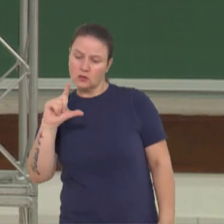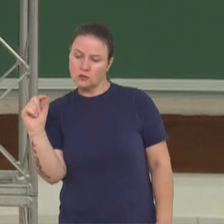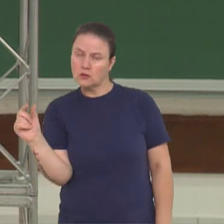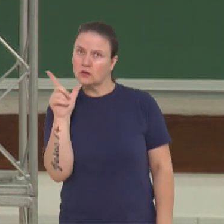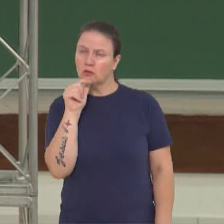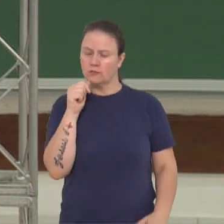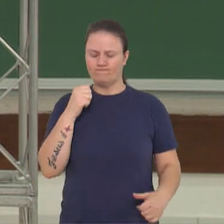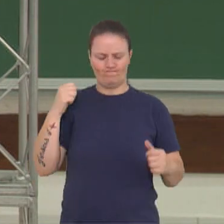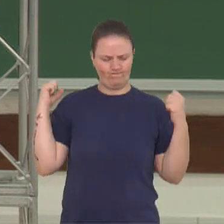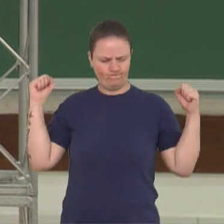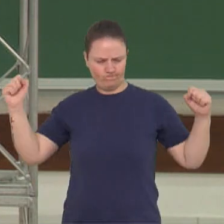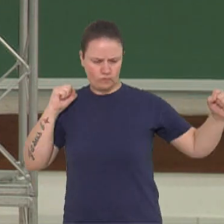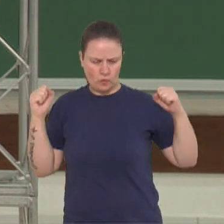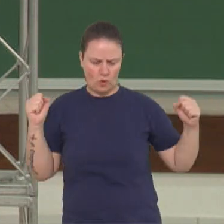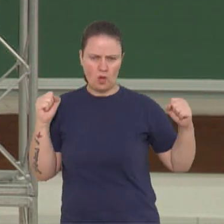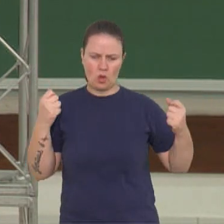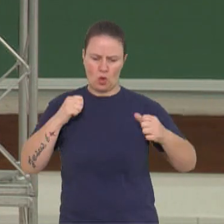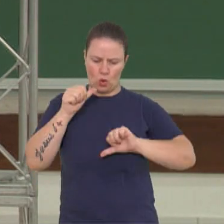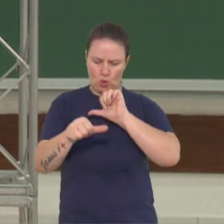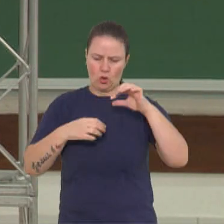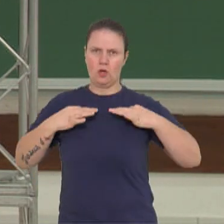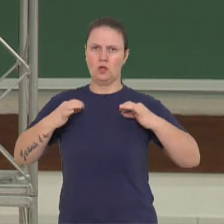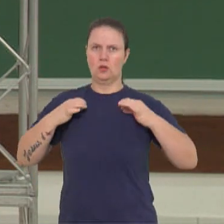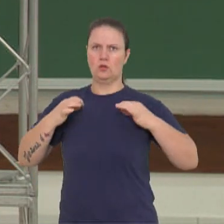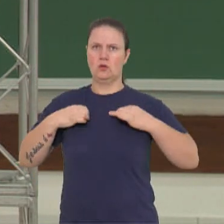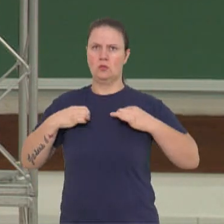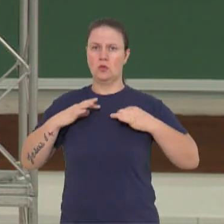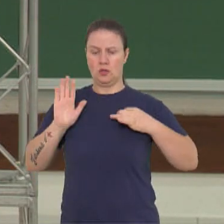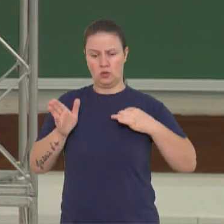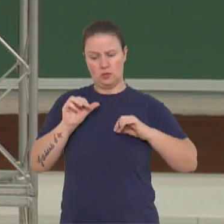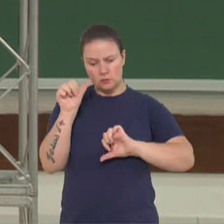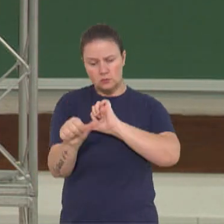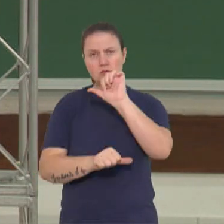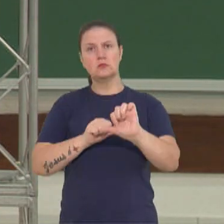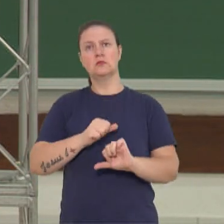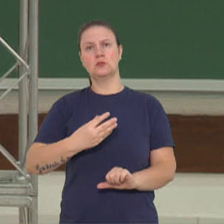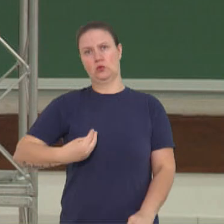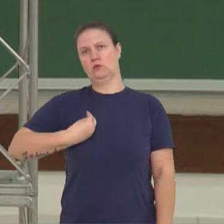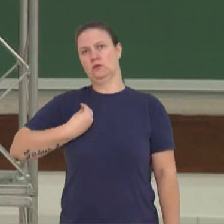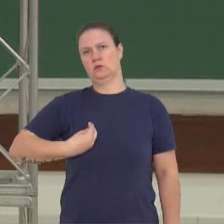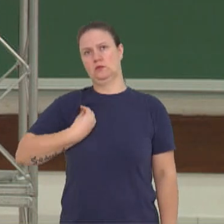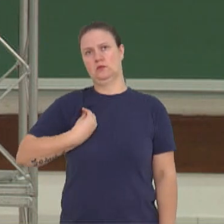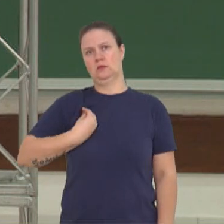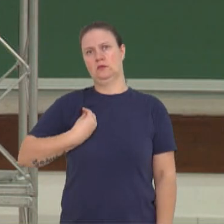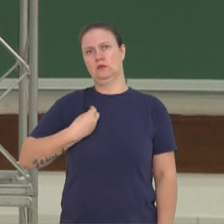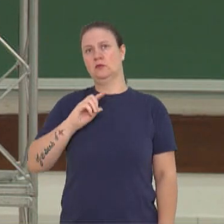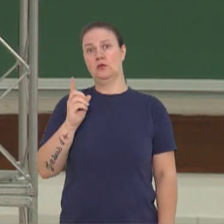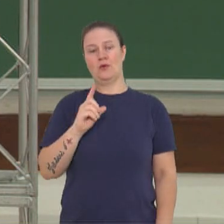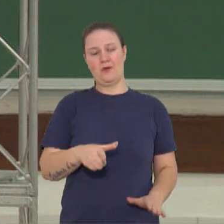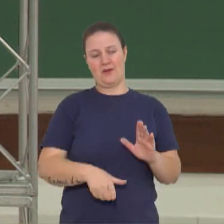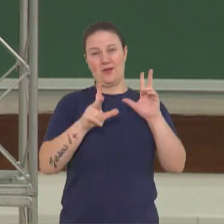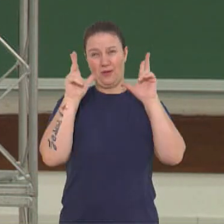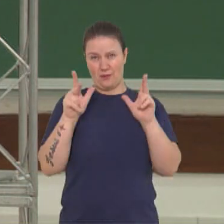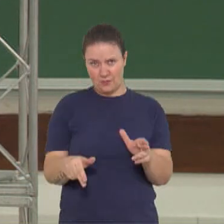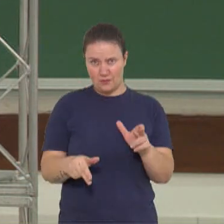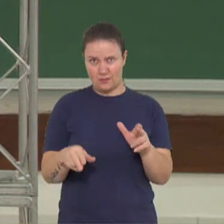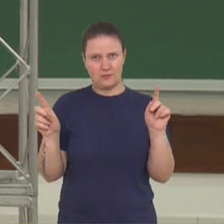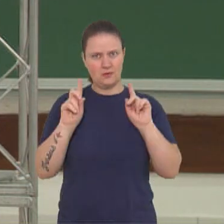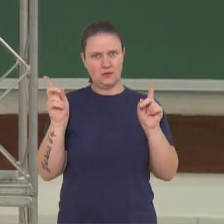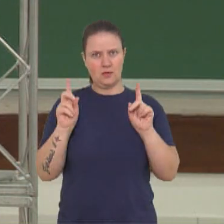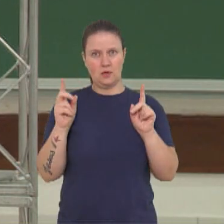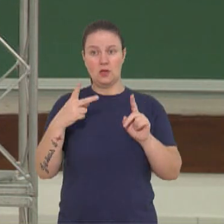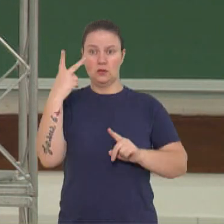me sequei, andei, também já não sou o mesmo, também já mudei a minha fase. Eu não sou aquela pessoa molhada que saiu do rio, eu estou me